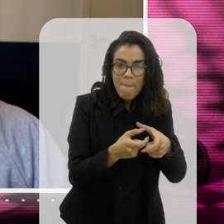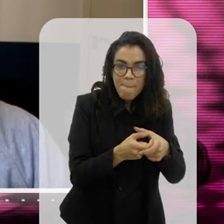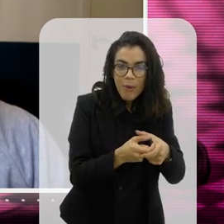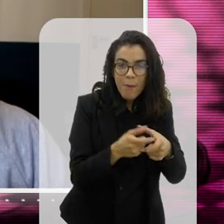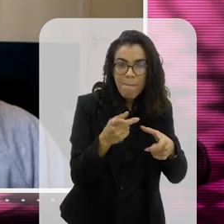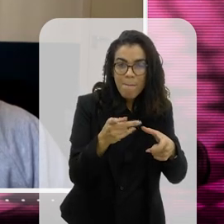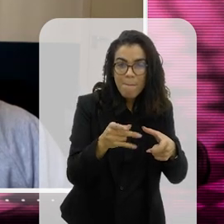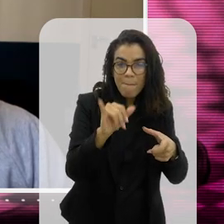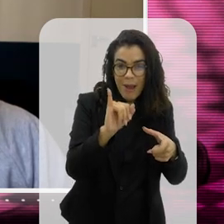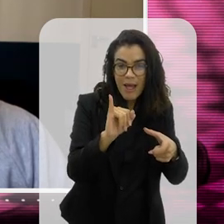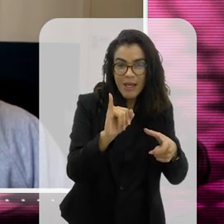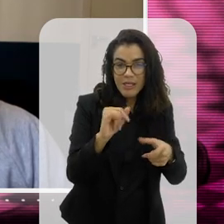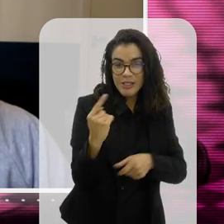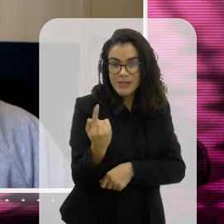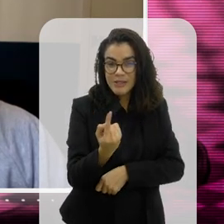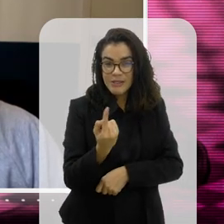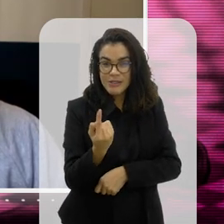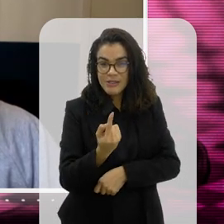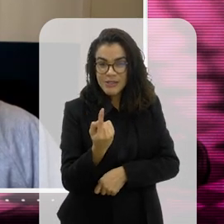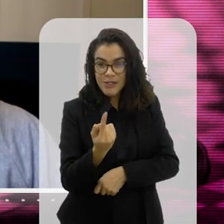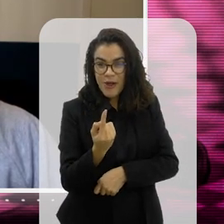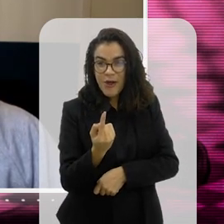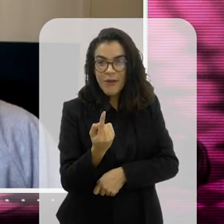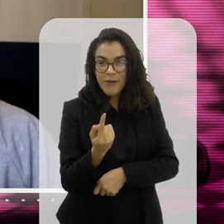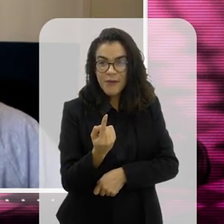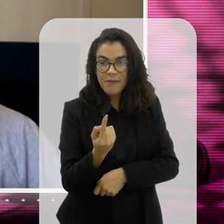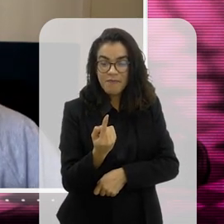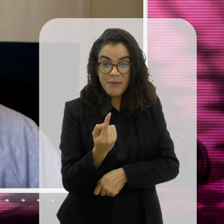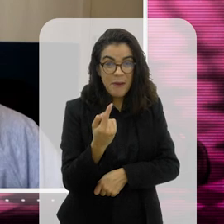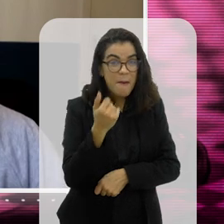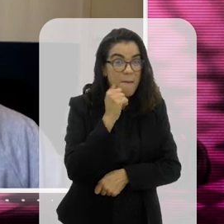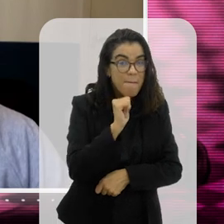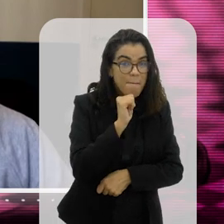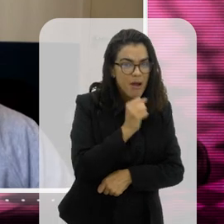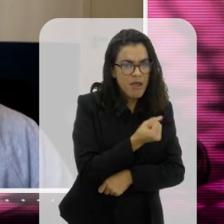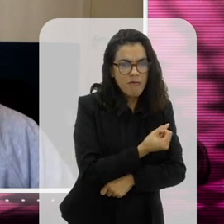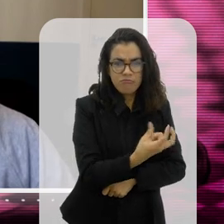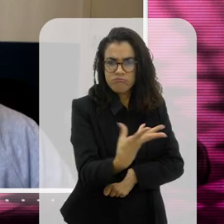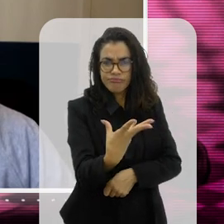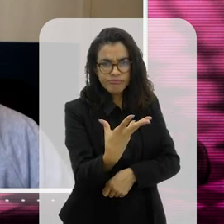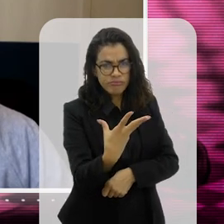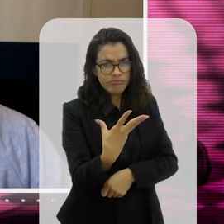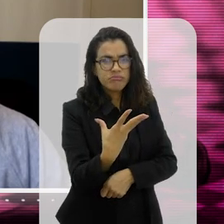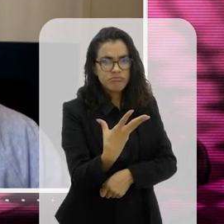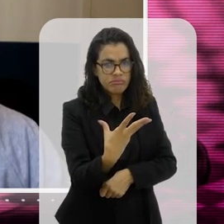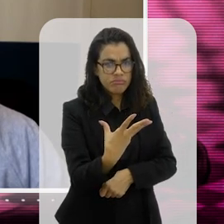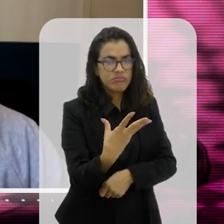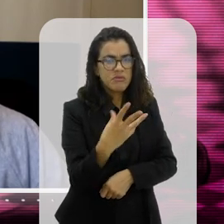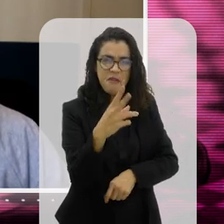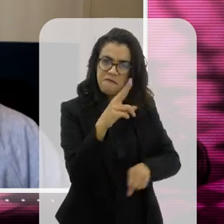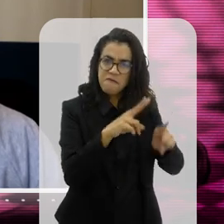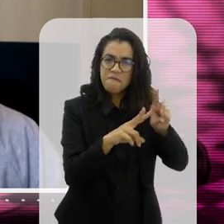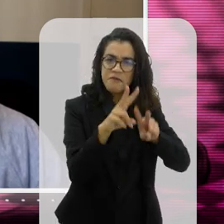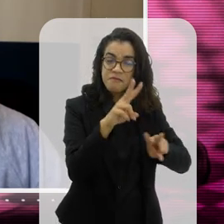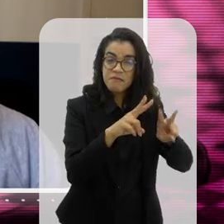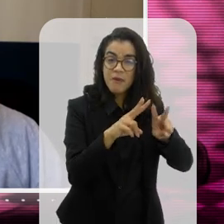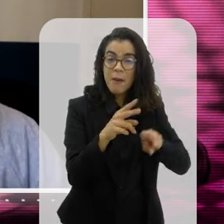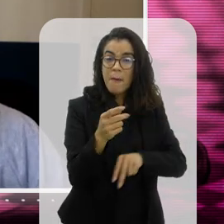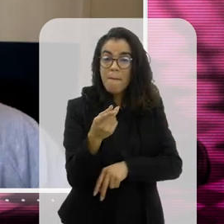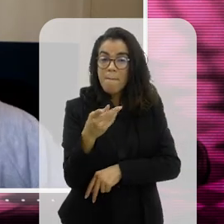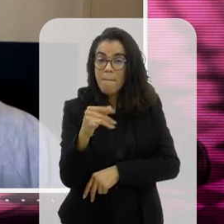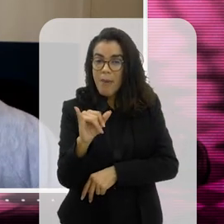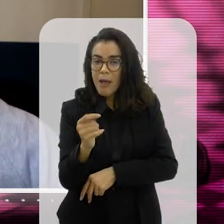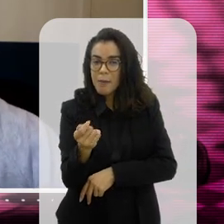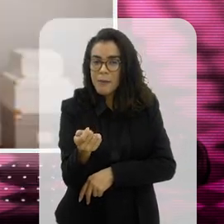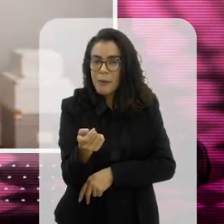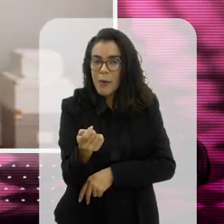muito menor que tem de pais solo, por mais, ó, as mães são muitas, têm a sua visibilidade.